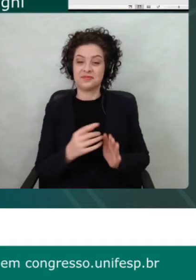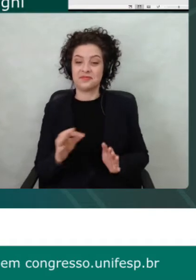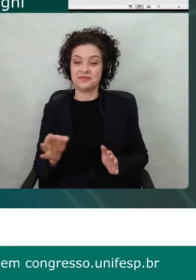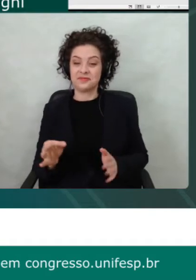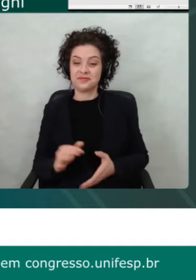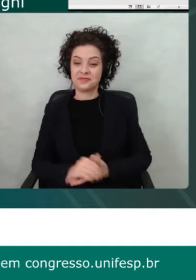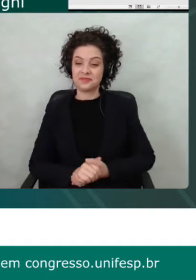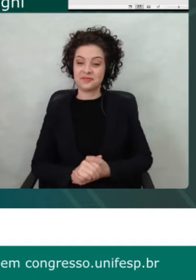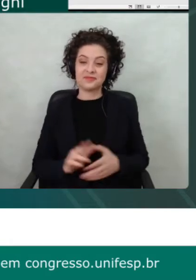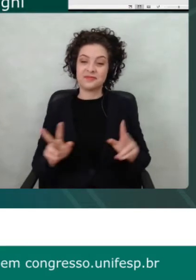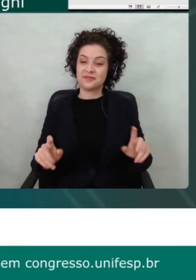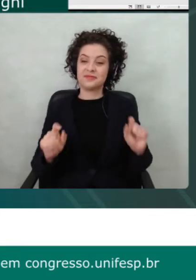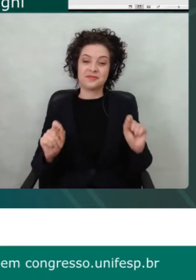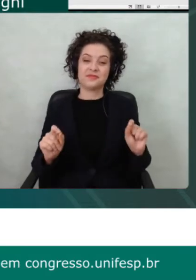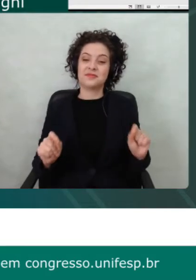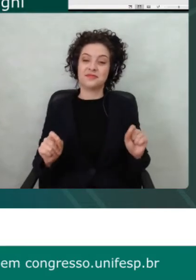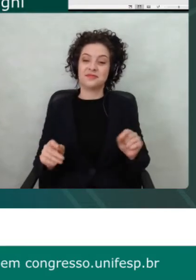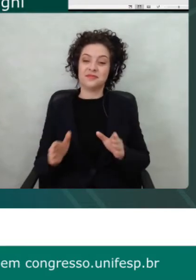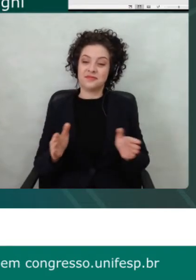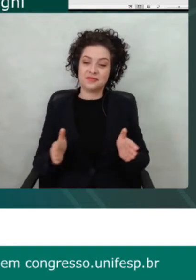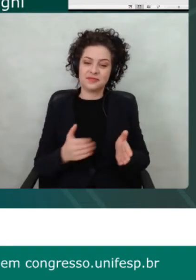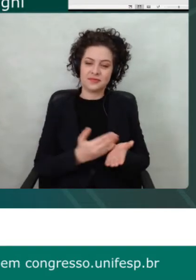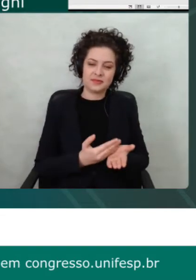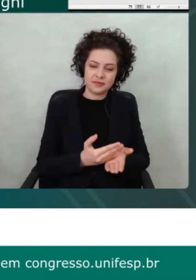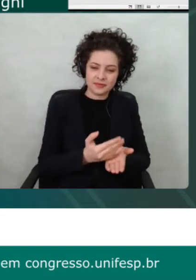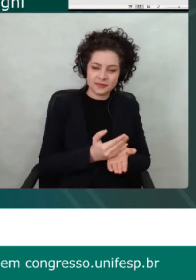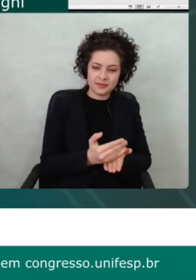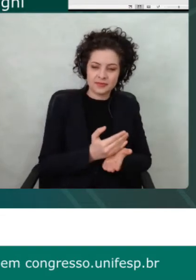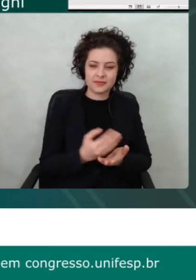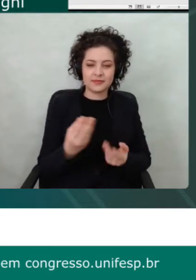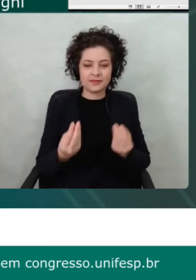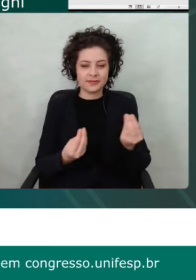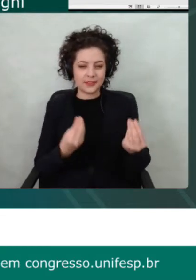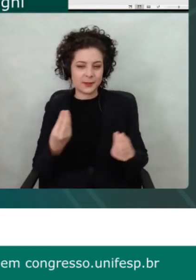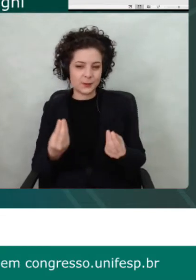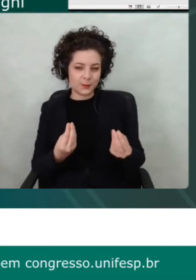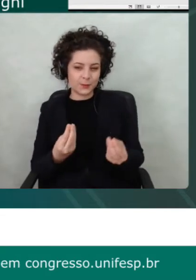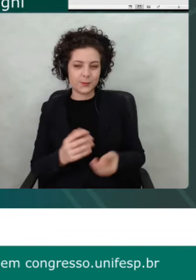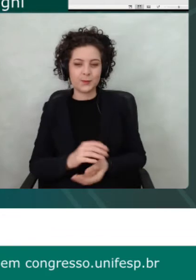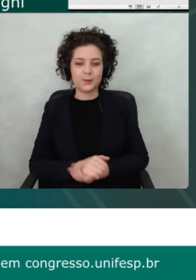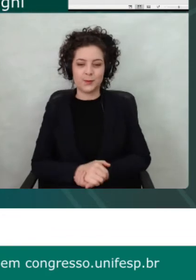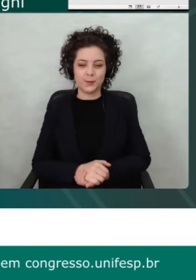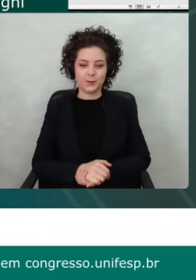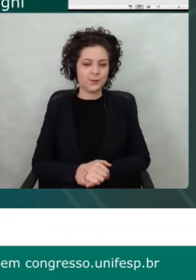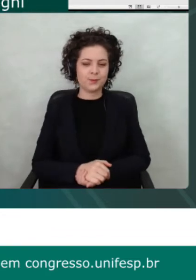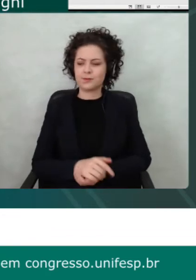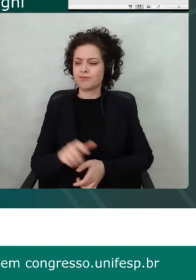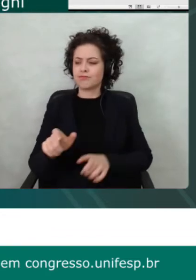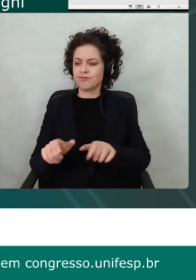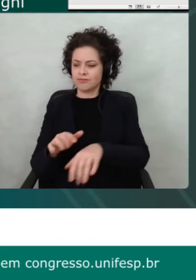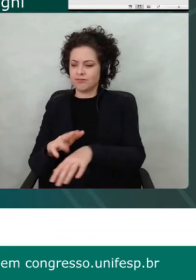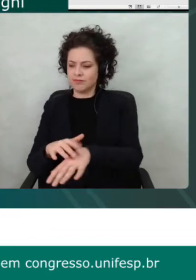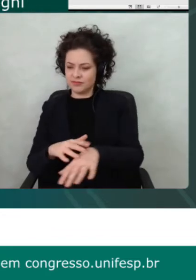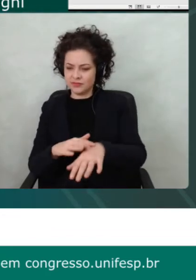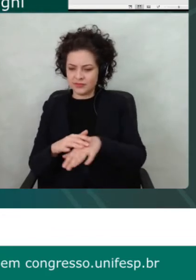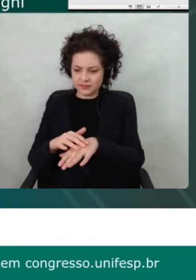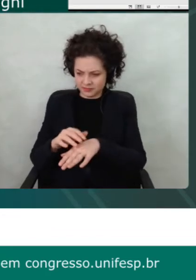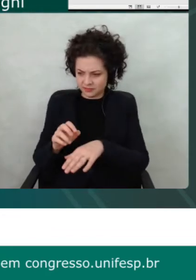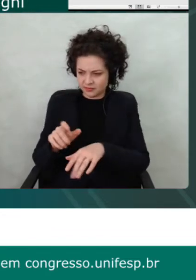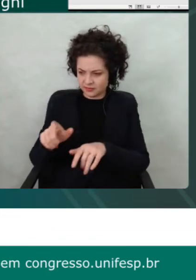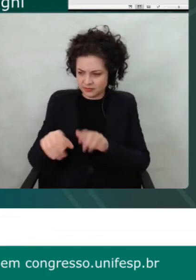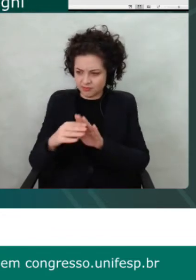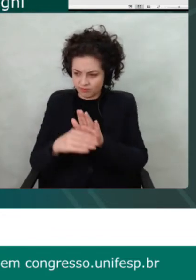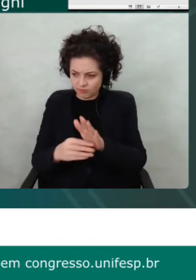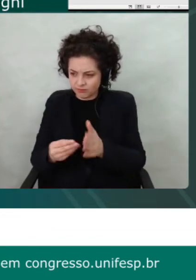se é a fase inicial, então como que nós vamos, em que doentes teria indicação, a professora Flávia também já tem,